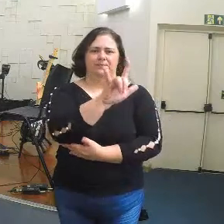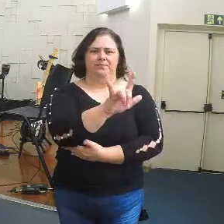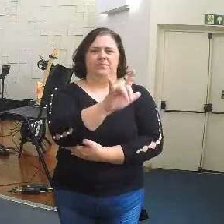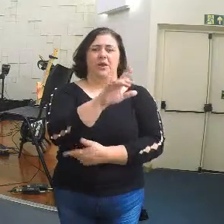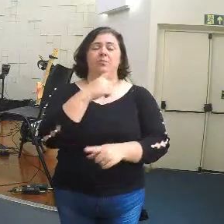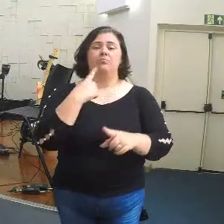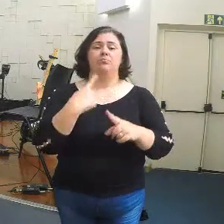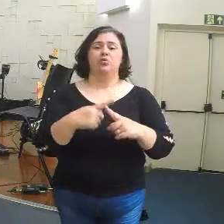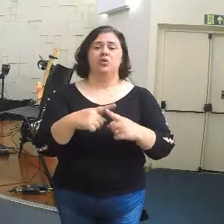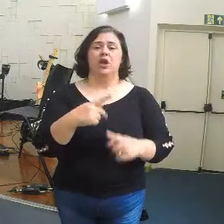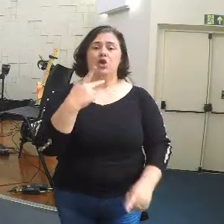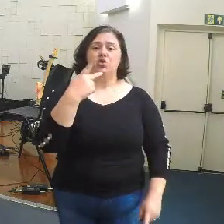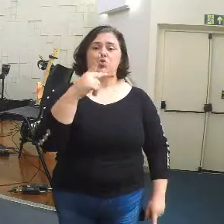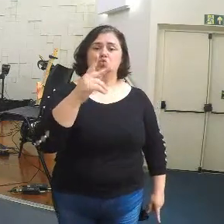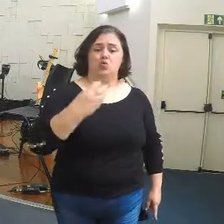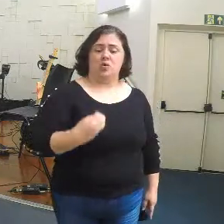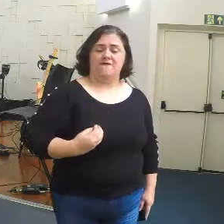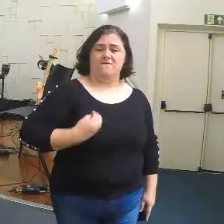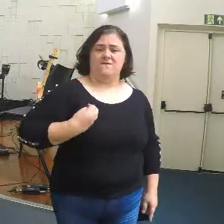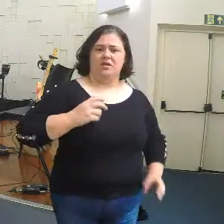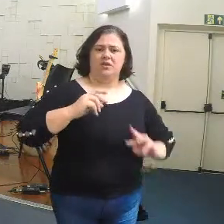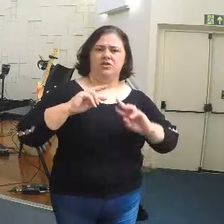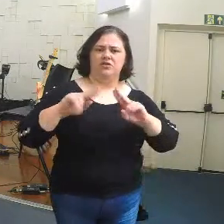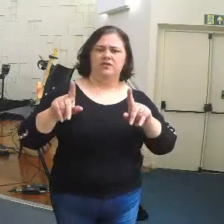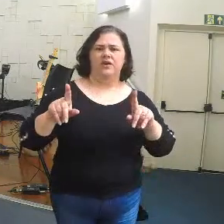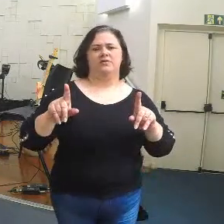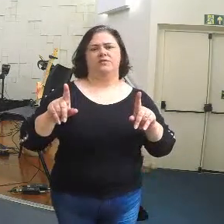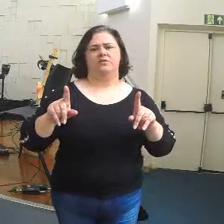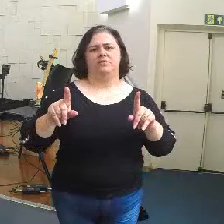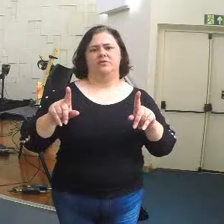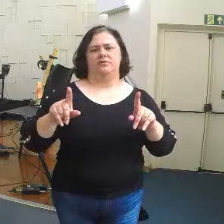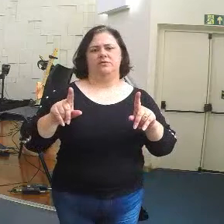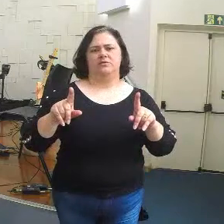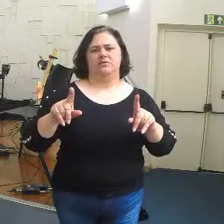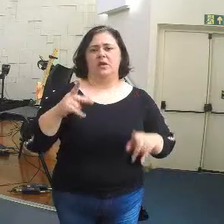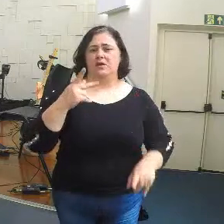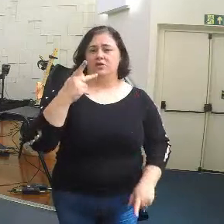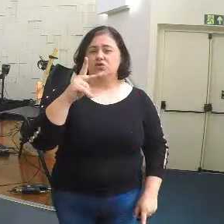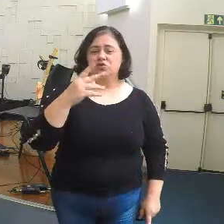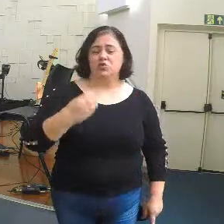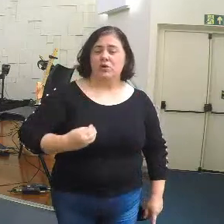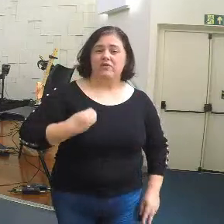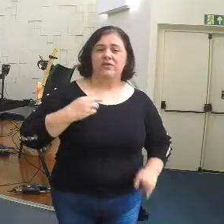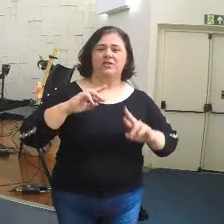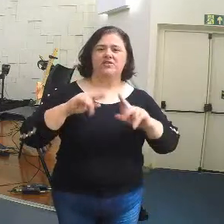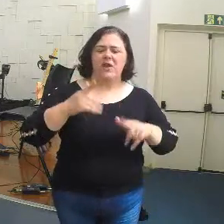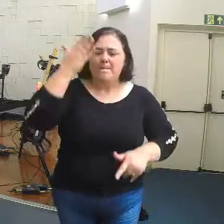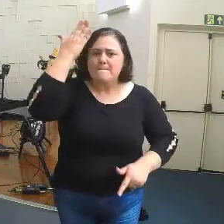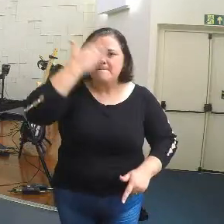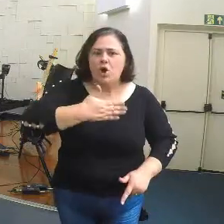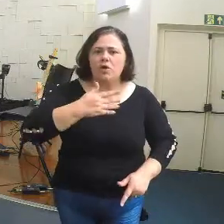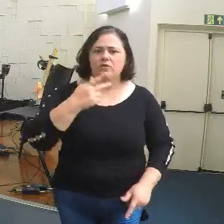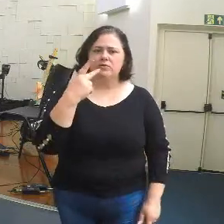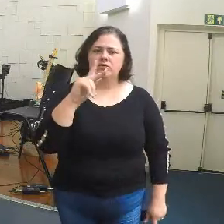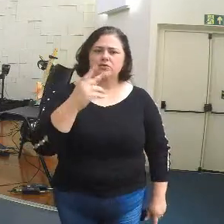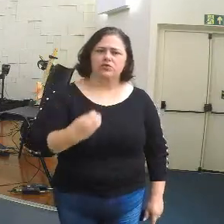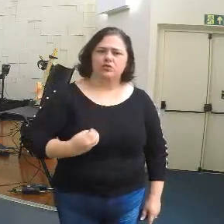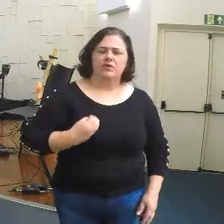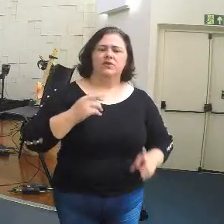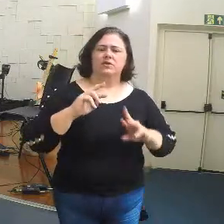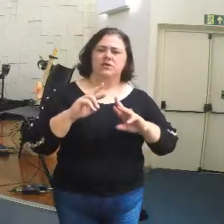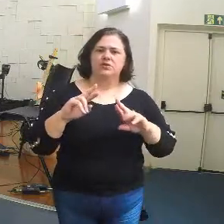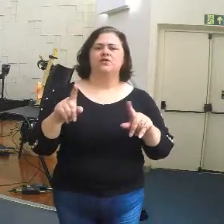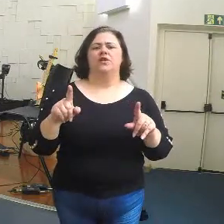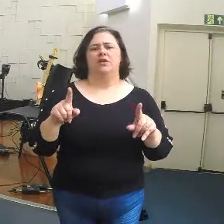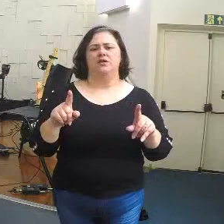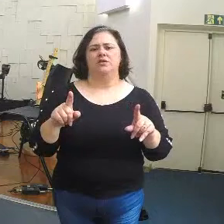uma vida que é gerada pelo amor. E você vai ter consciência de que não seria capaz de fazer aquilo. E você vai glorificar